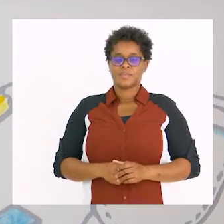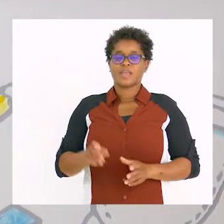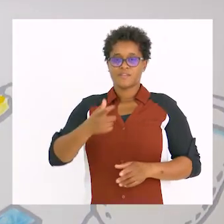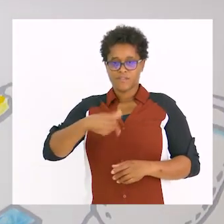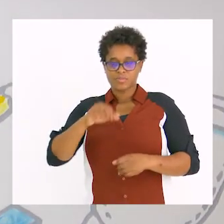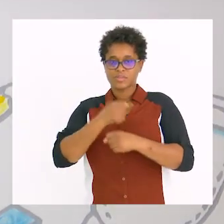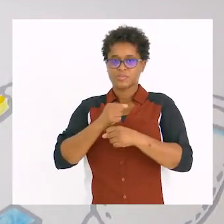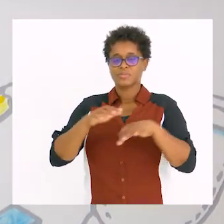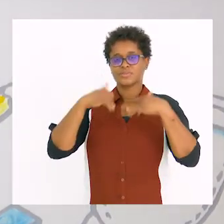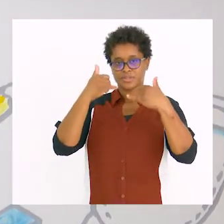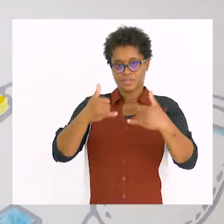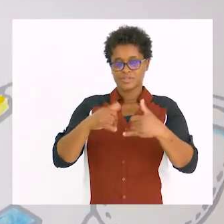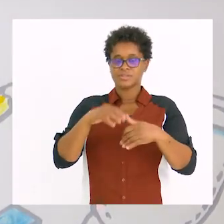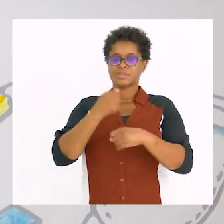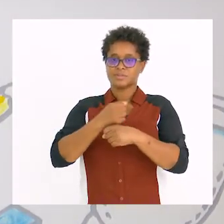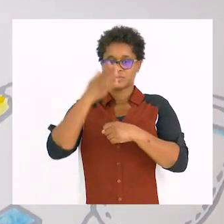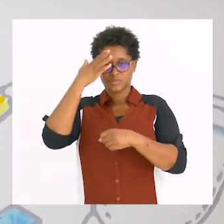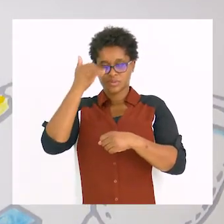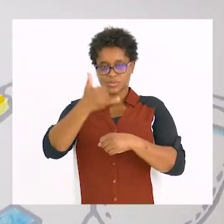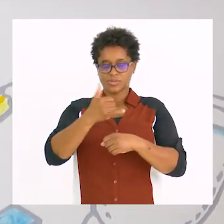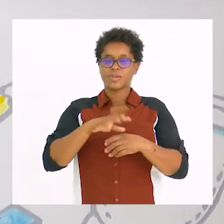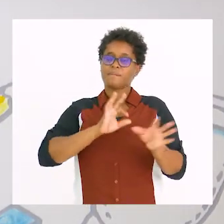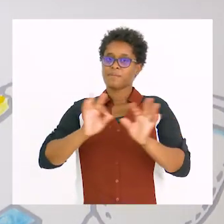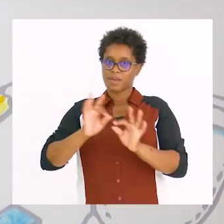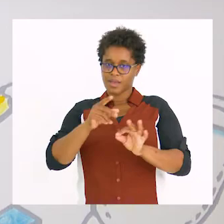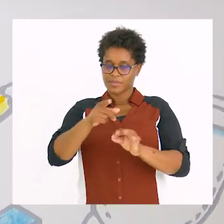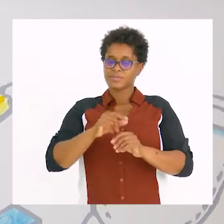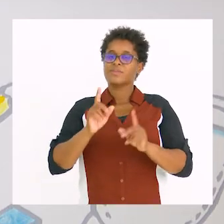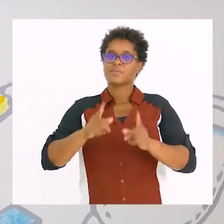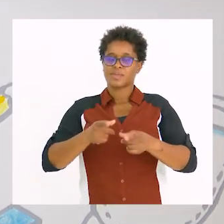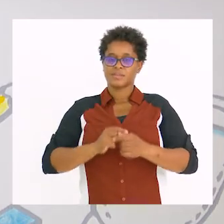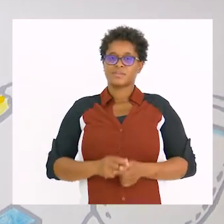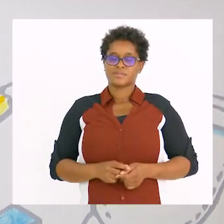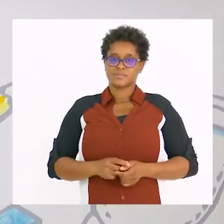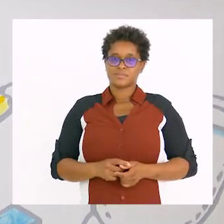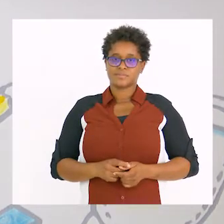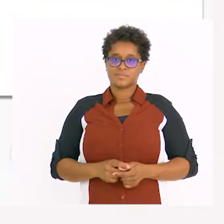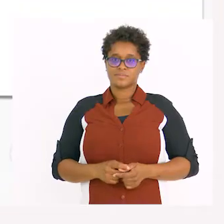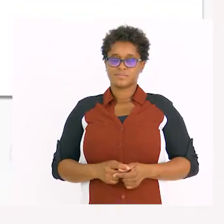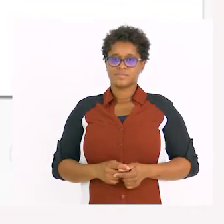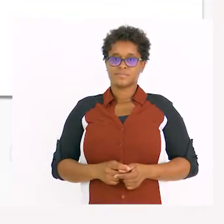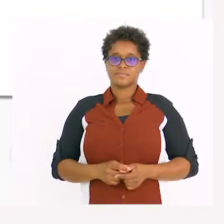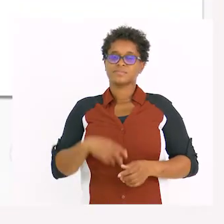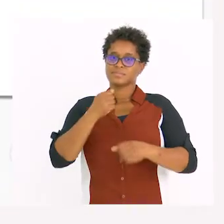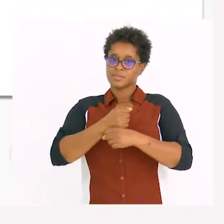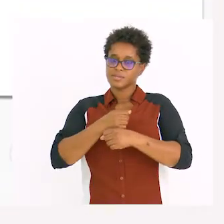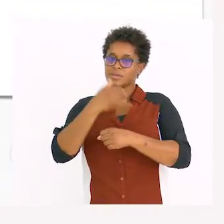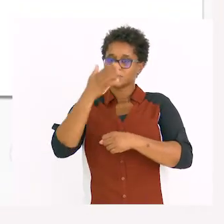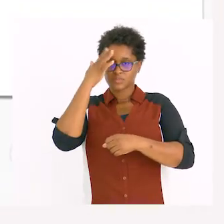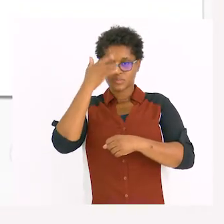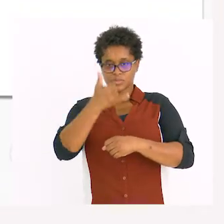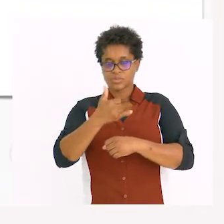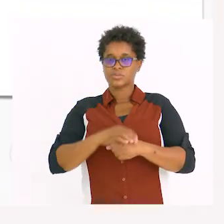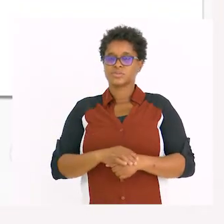Vamos ao exercício seguinte, o exercício 2. Preparados? Vamos lá? O exercício